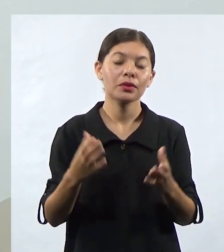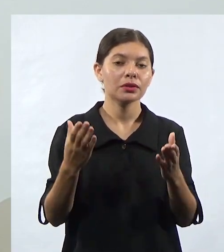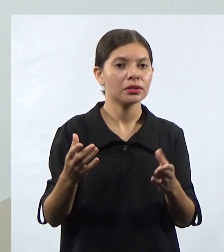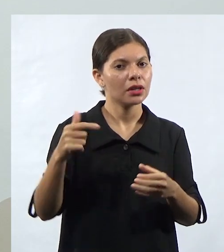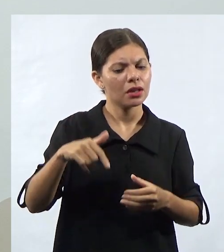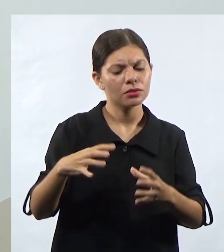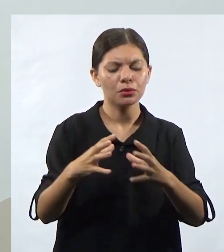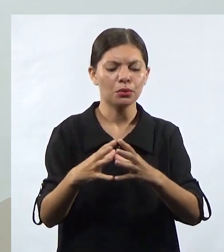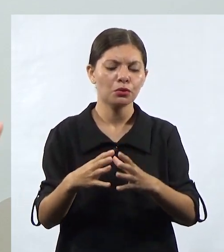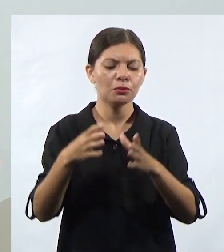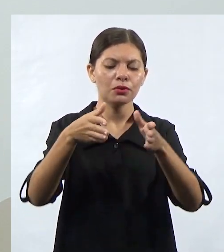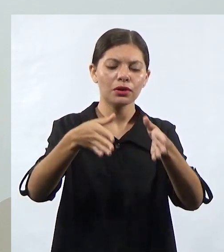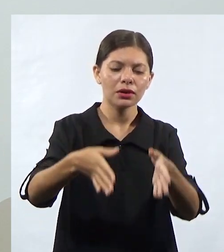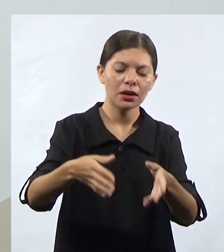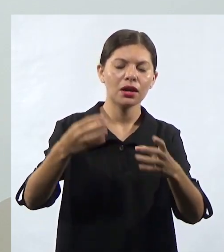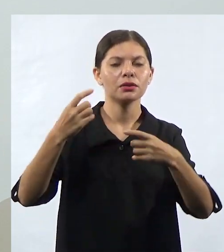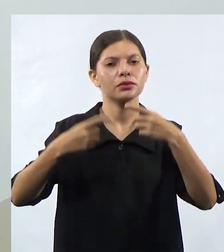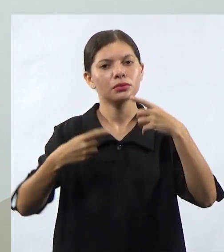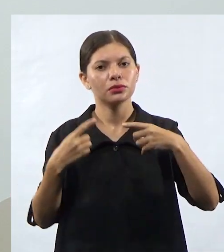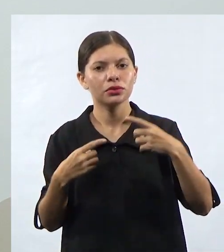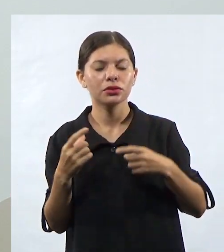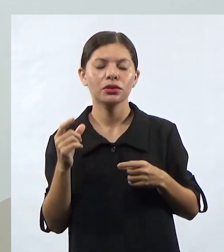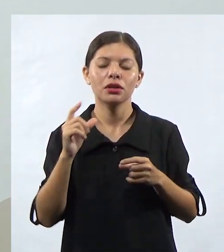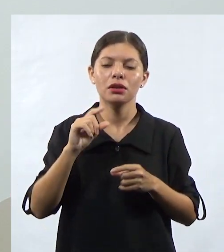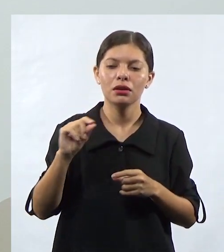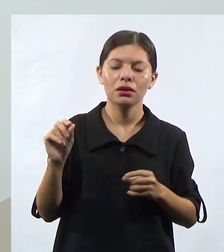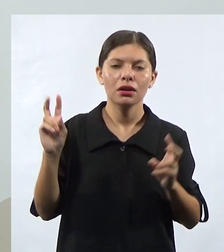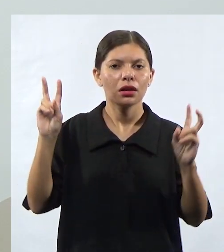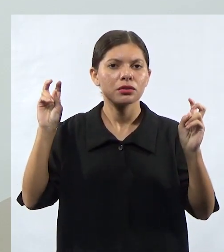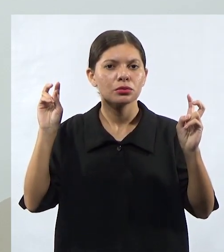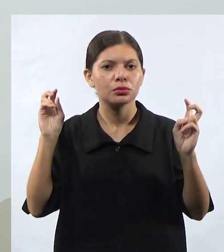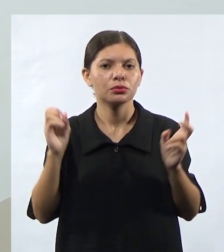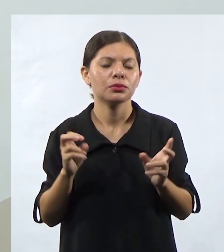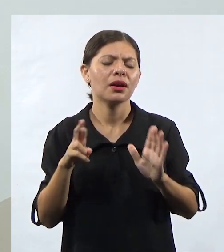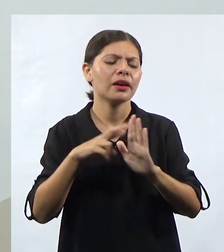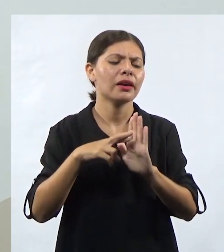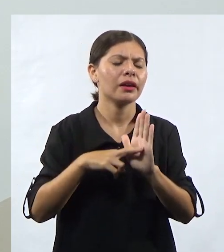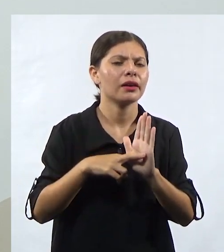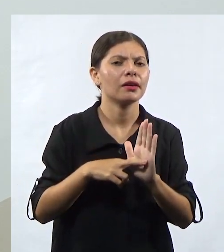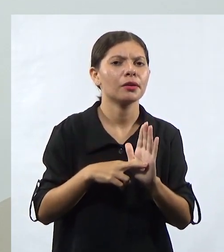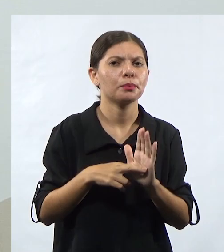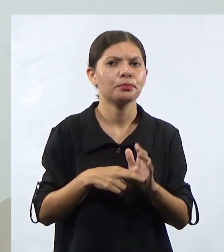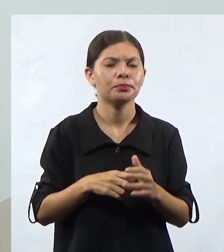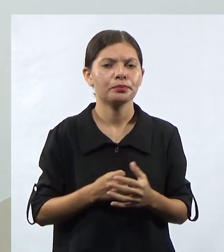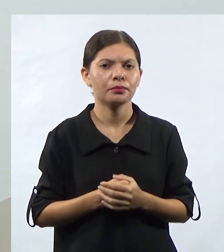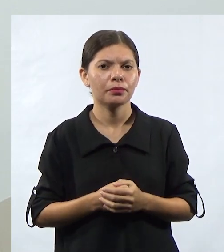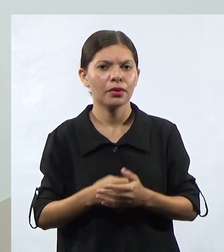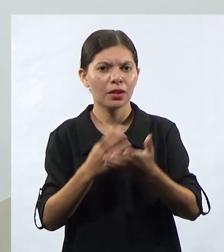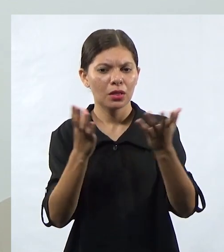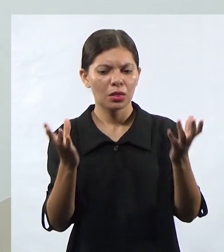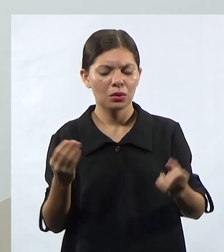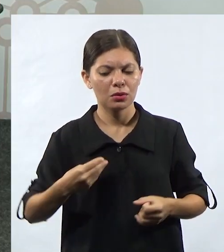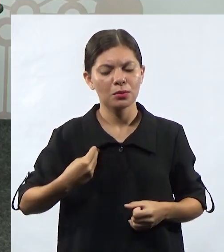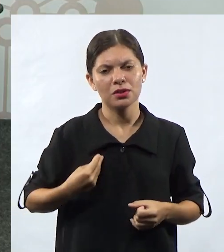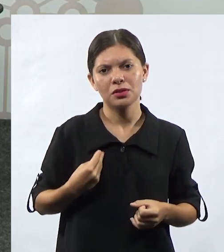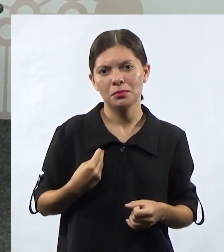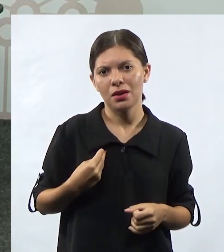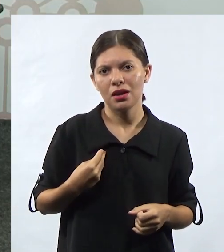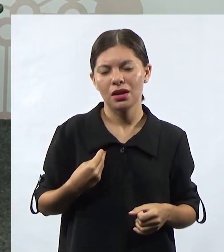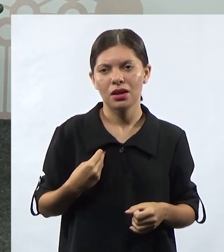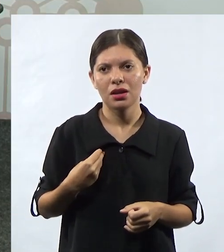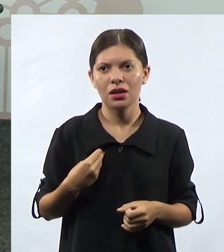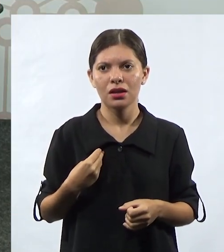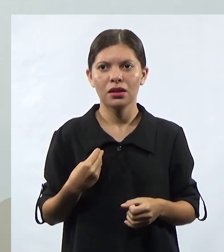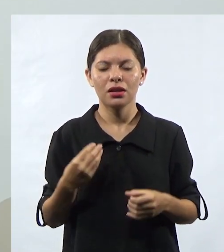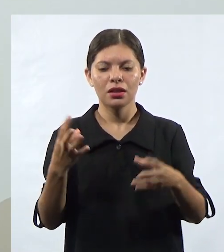grupo focal para a gente discutir sobre isso. Como é que vai ser a regra de participação? Todos vão poder participar? Né? Todos têm que